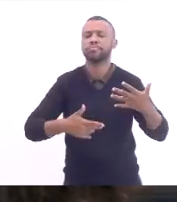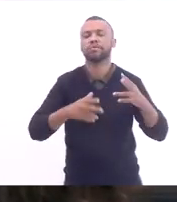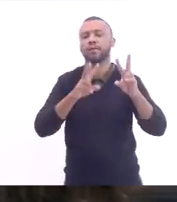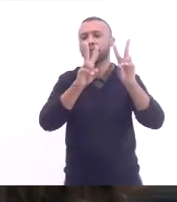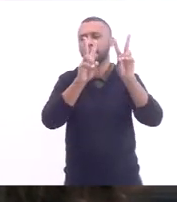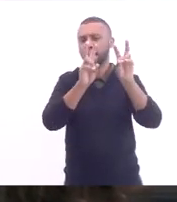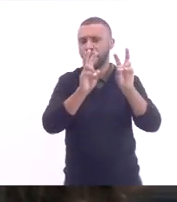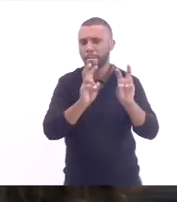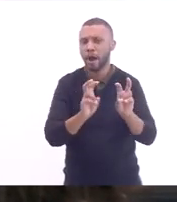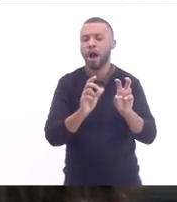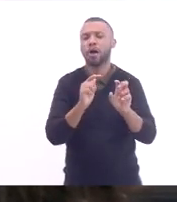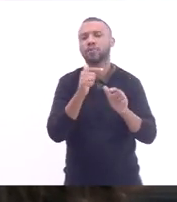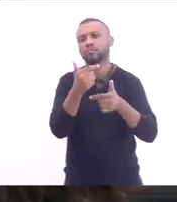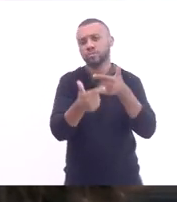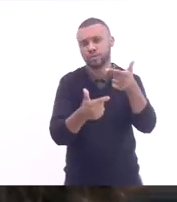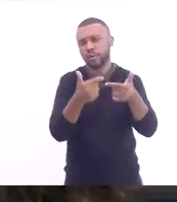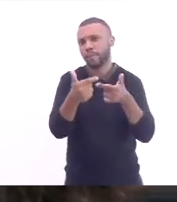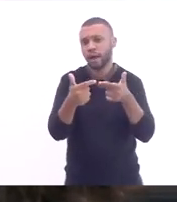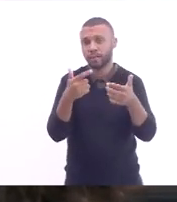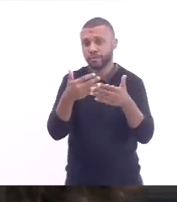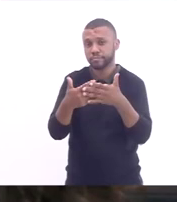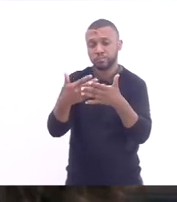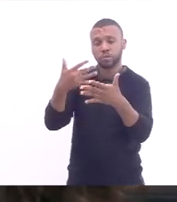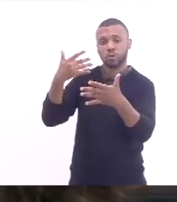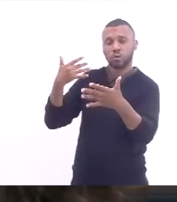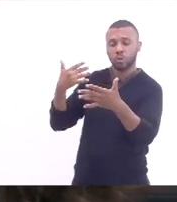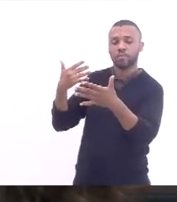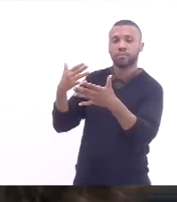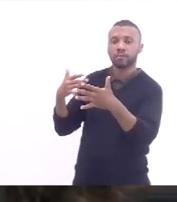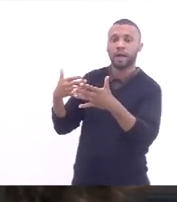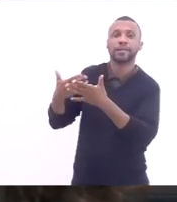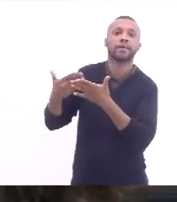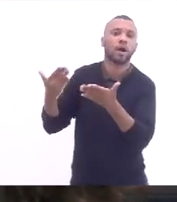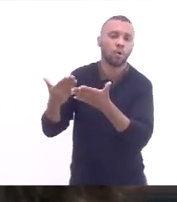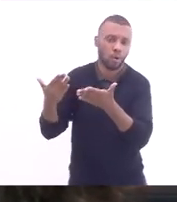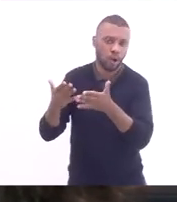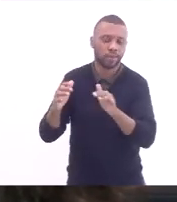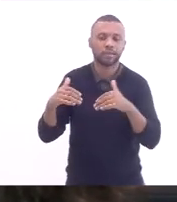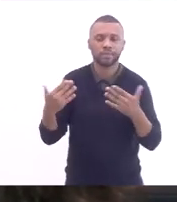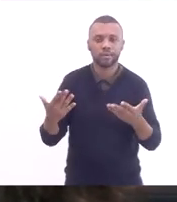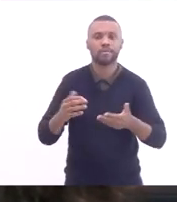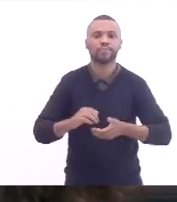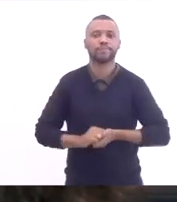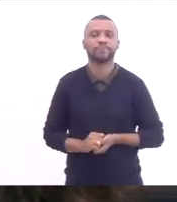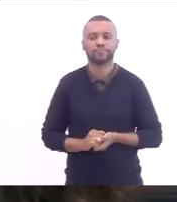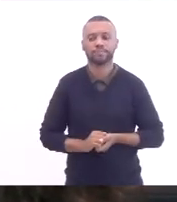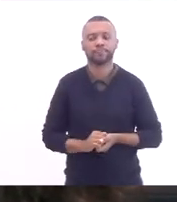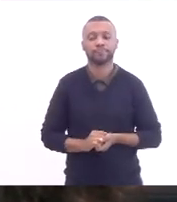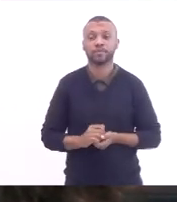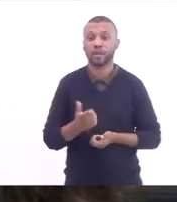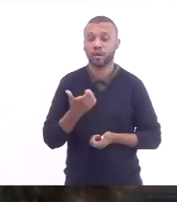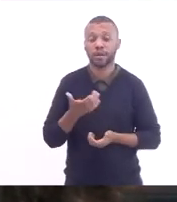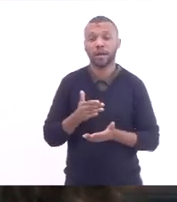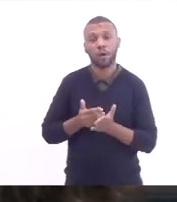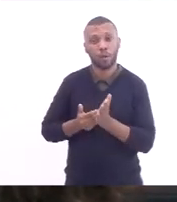dos seus trabalhos realizados. Eu queria começar, por exemplo,